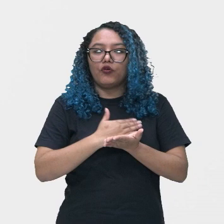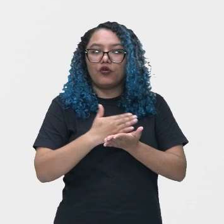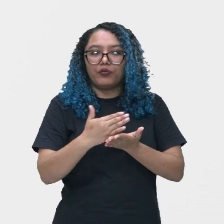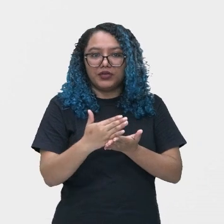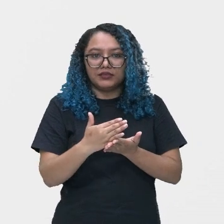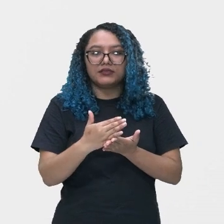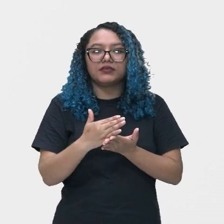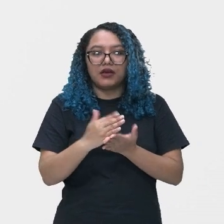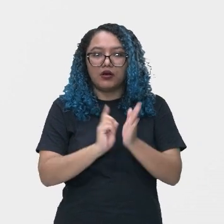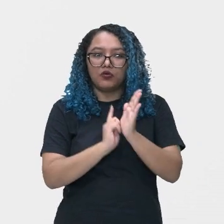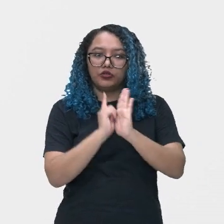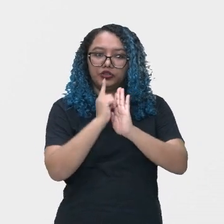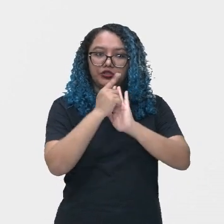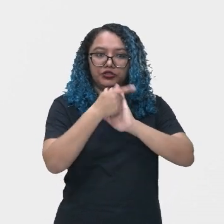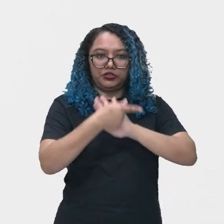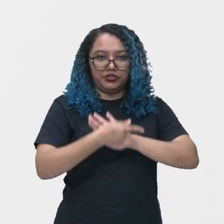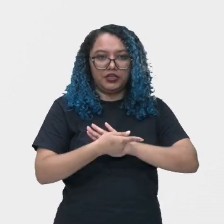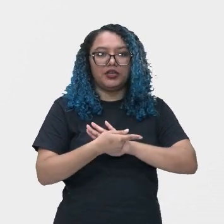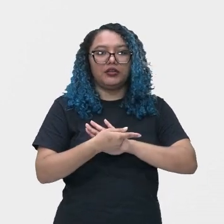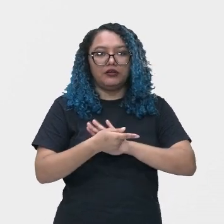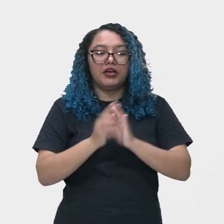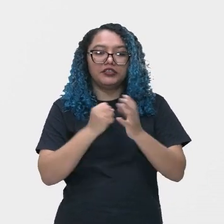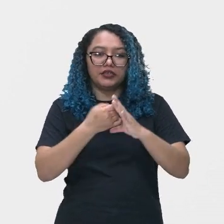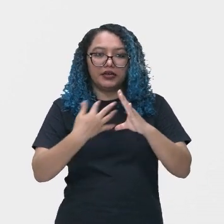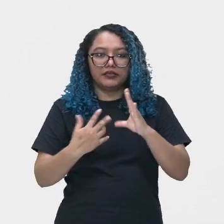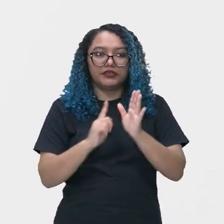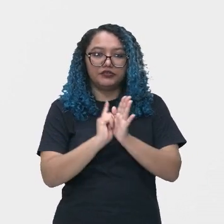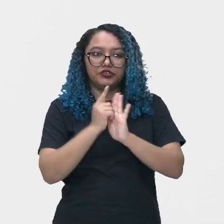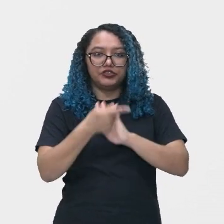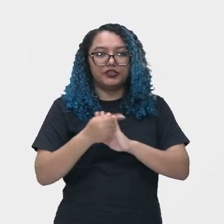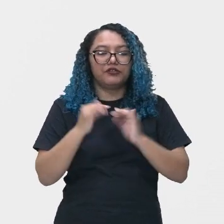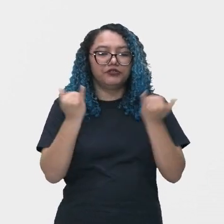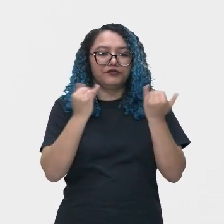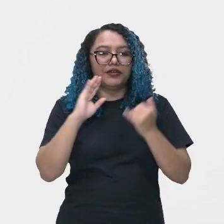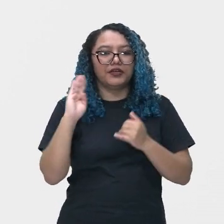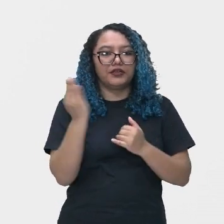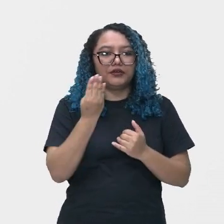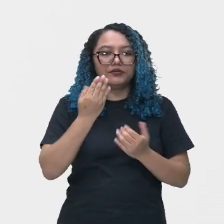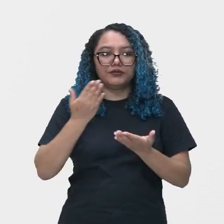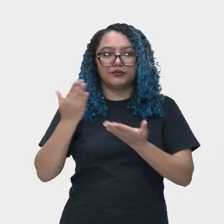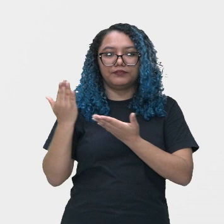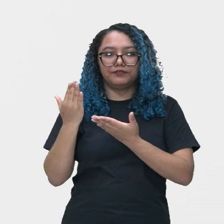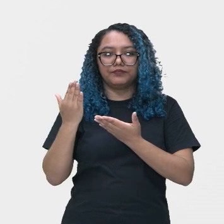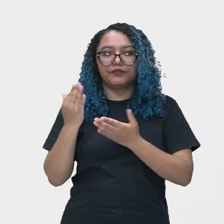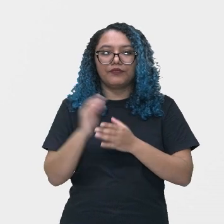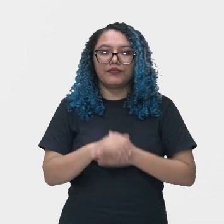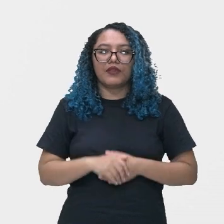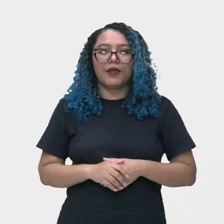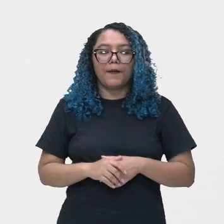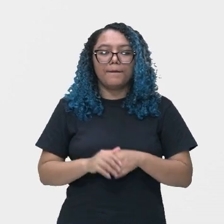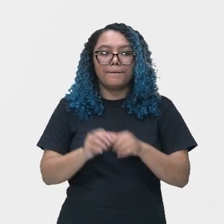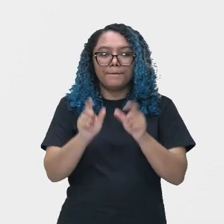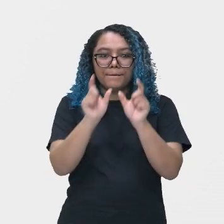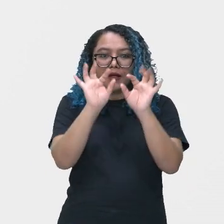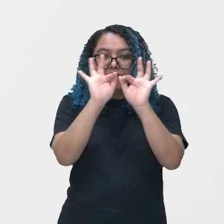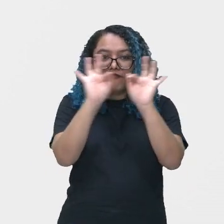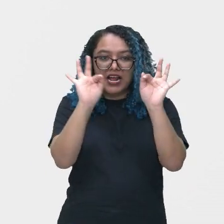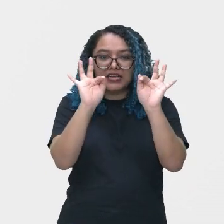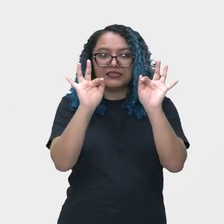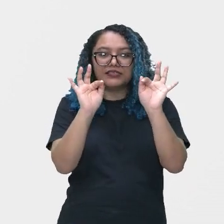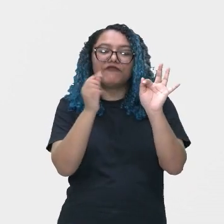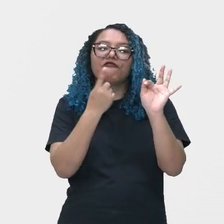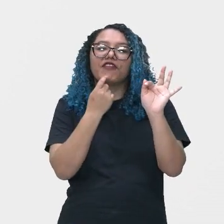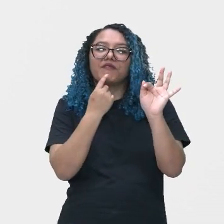fake news. Low infectivity, que palavra difícil de pronunciar, né? Facticity,